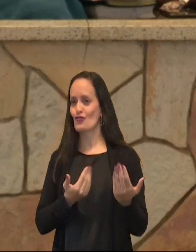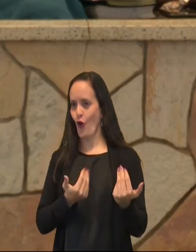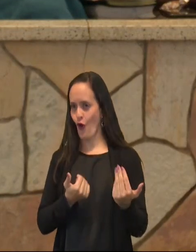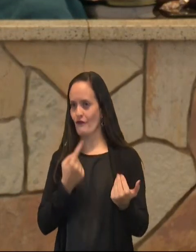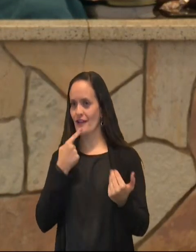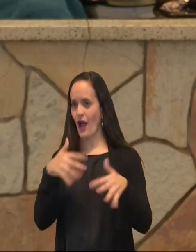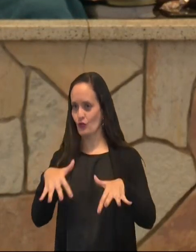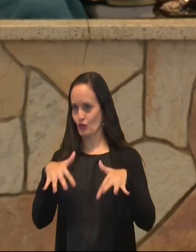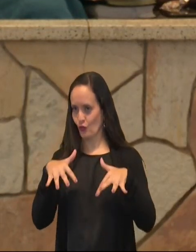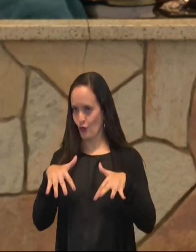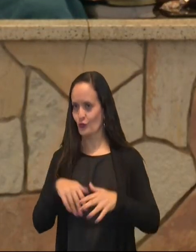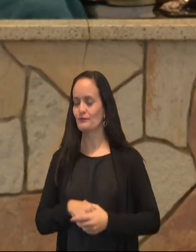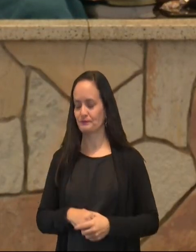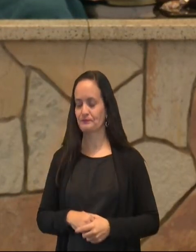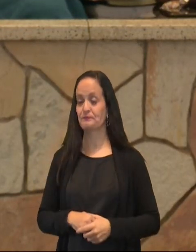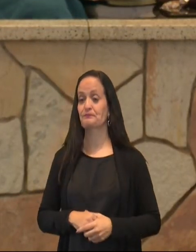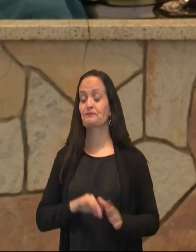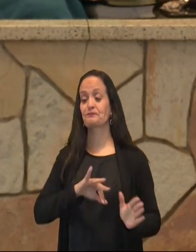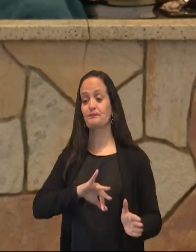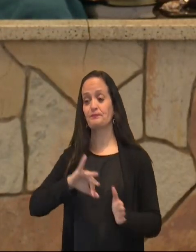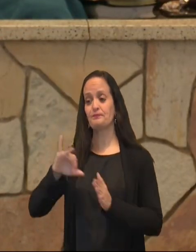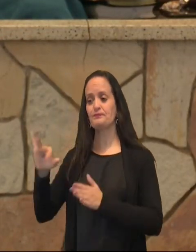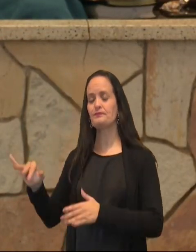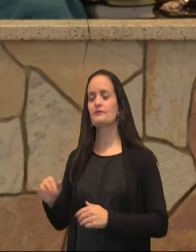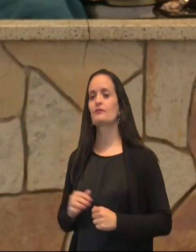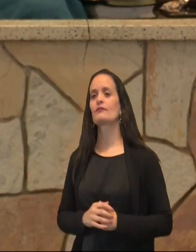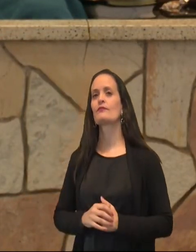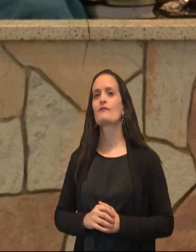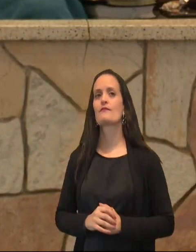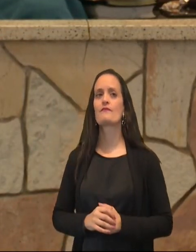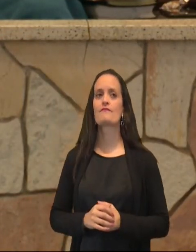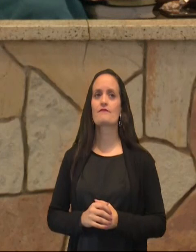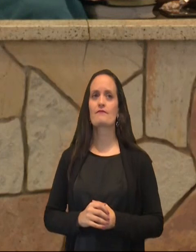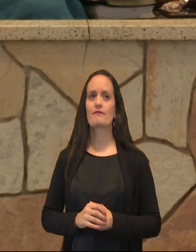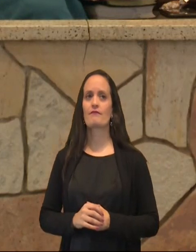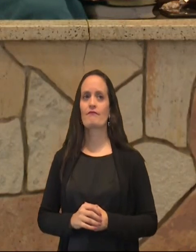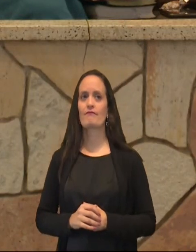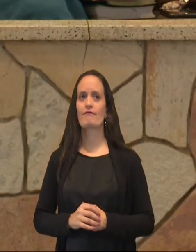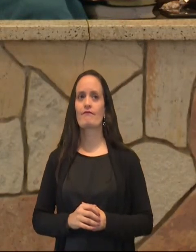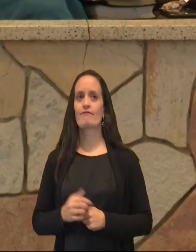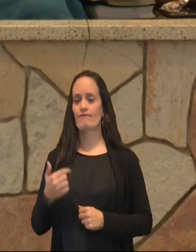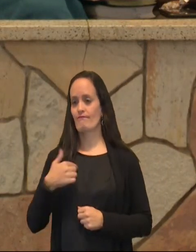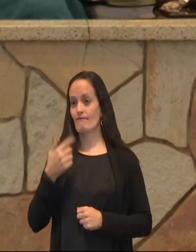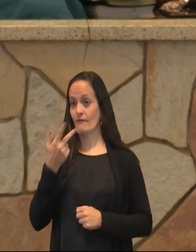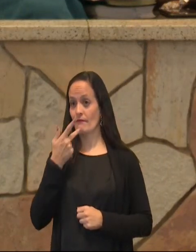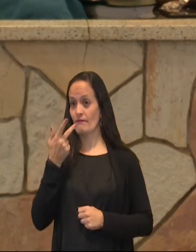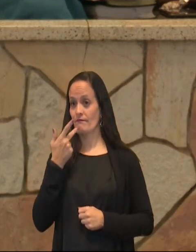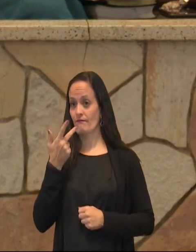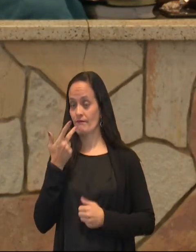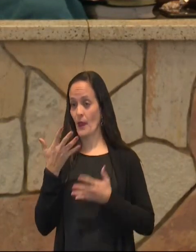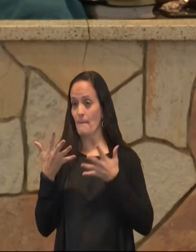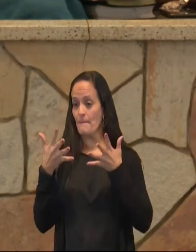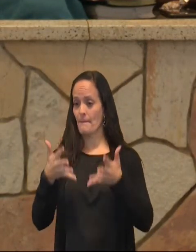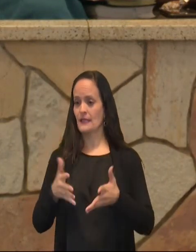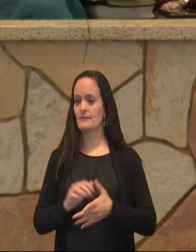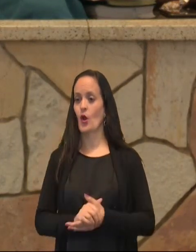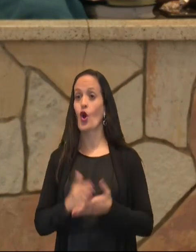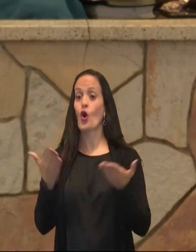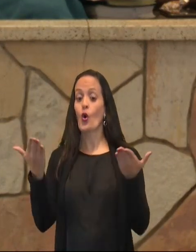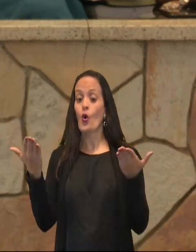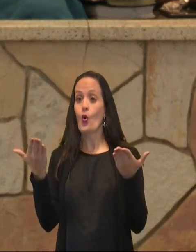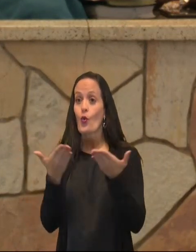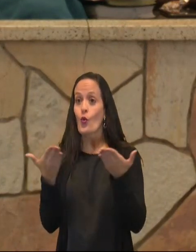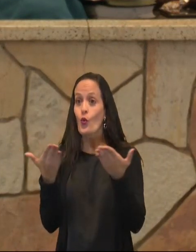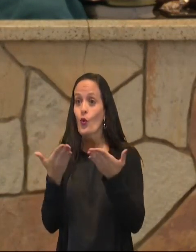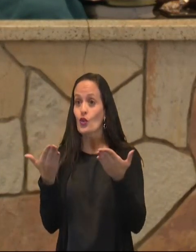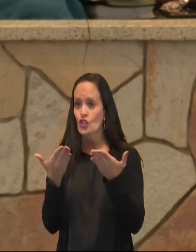Ama Espera. E para finalizar esse momento, a minha participação, na minha palavra, hoje nós teremos também